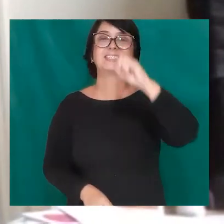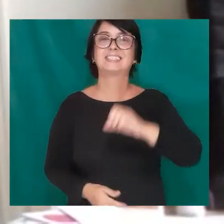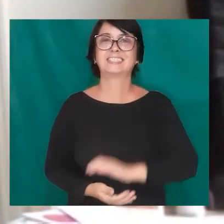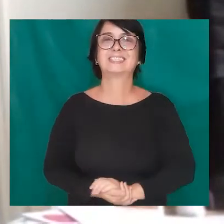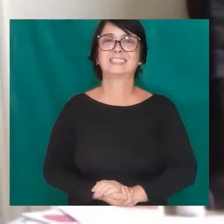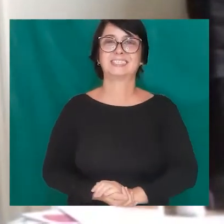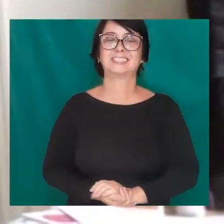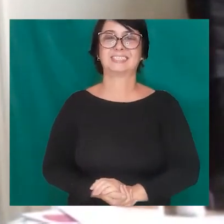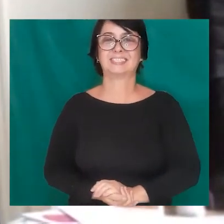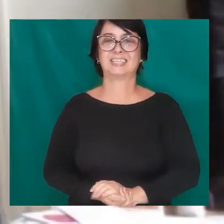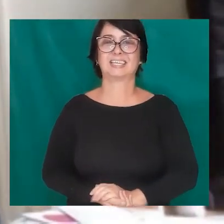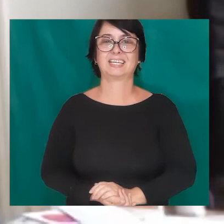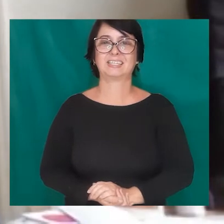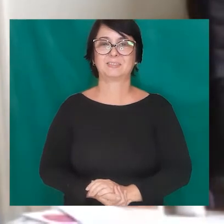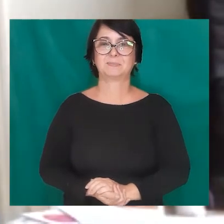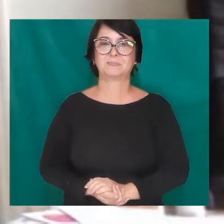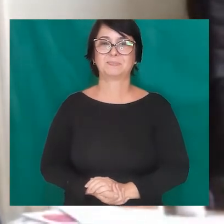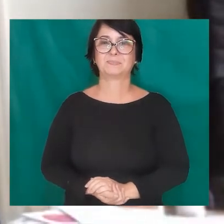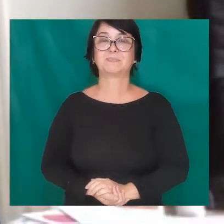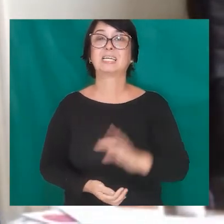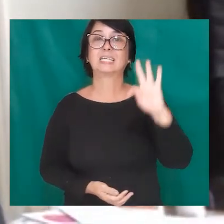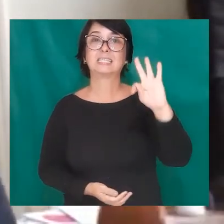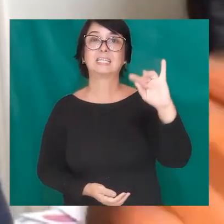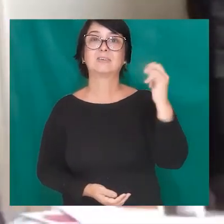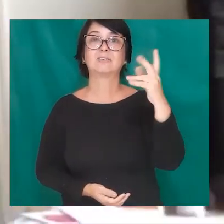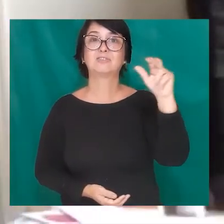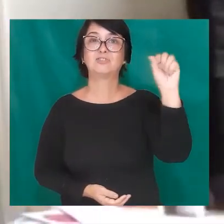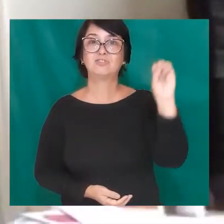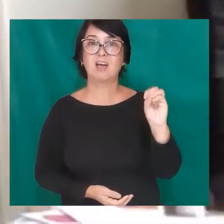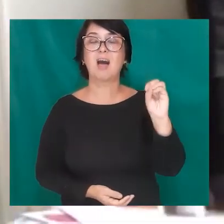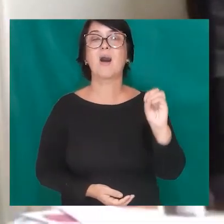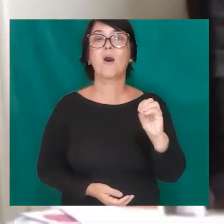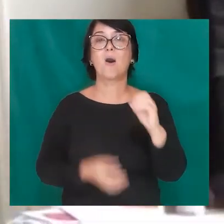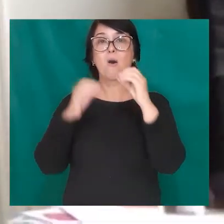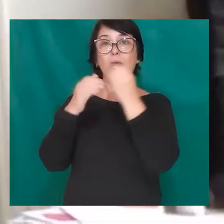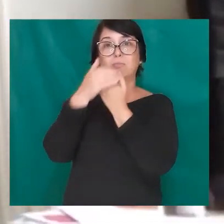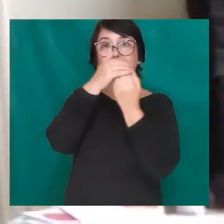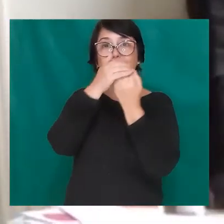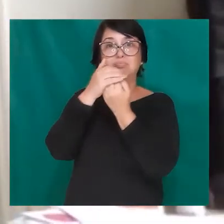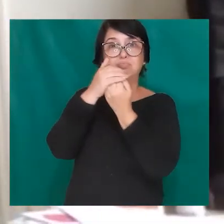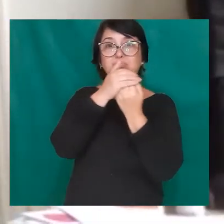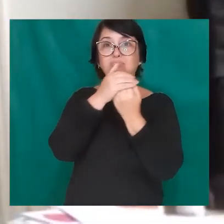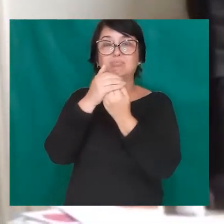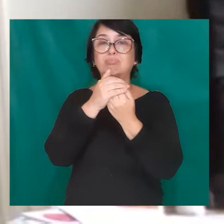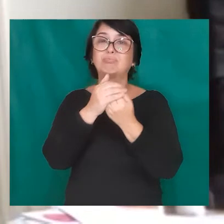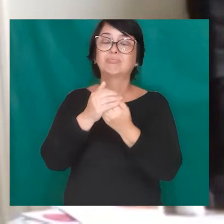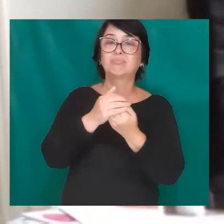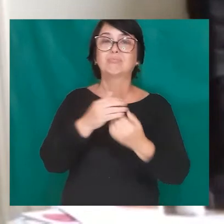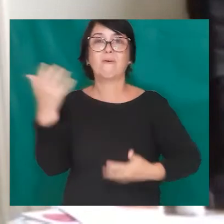o Ari querido, né, o Thiago da Gaita também, que toca gaita e também toca percussão e